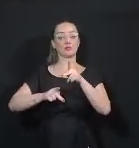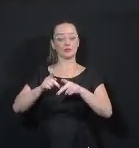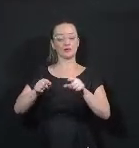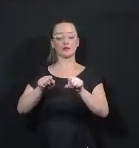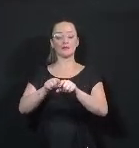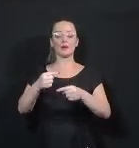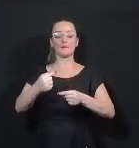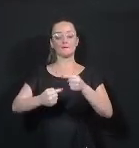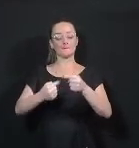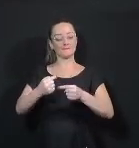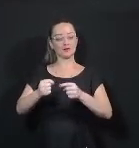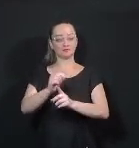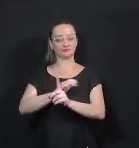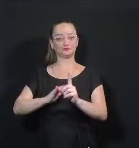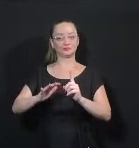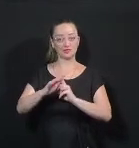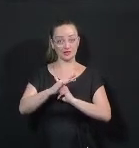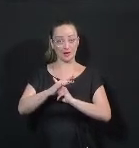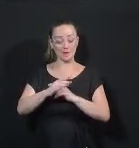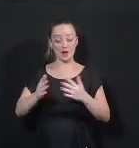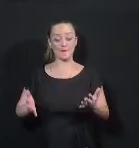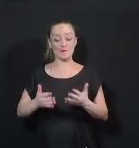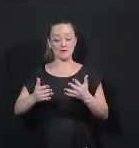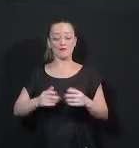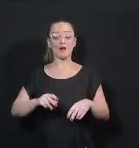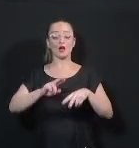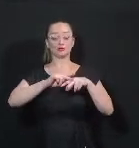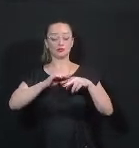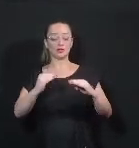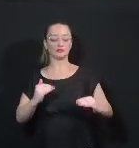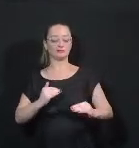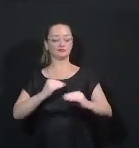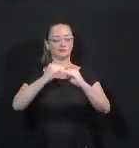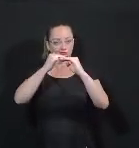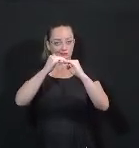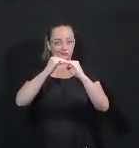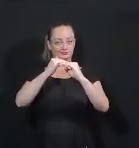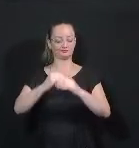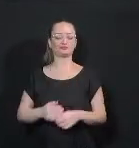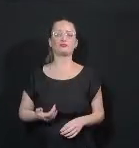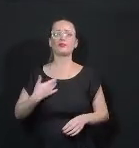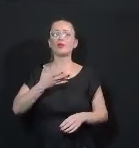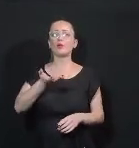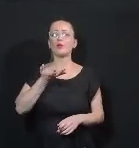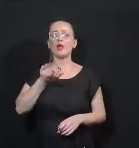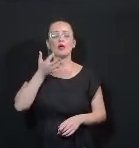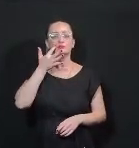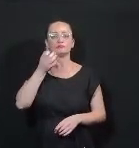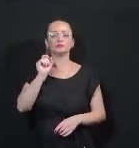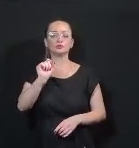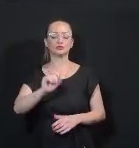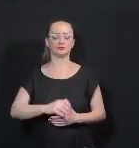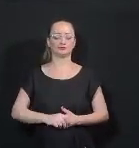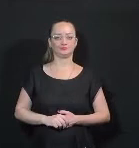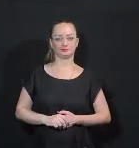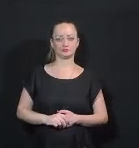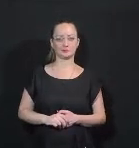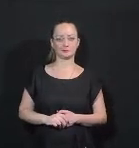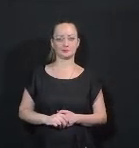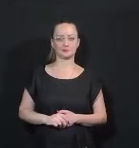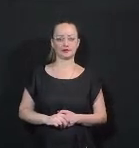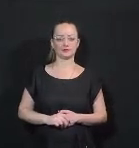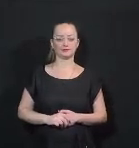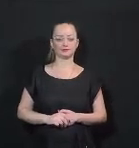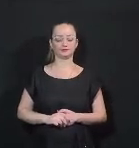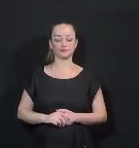igualdade de gênero. Eu queria fazer aqui chamar atenção para o fato de que, quando a gente